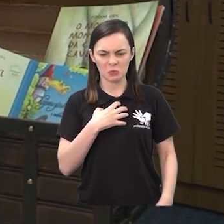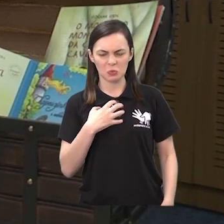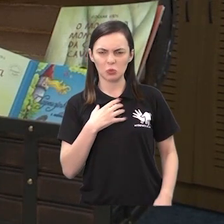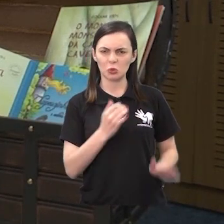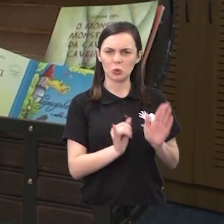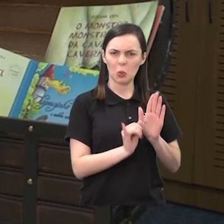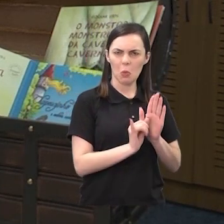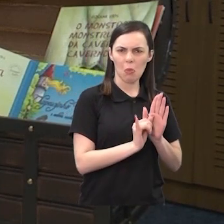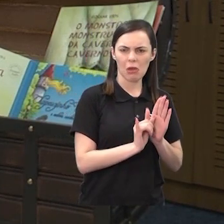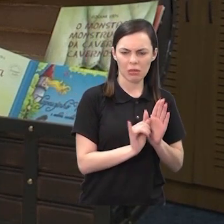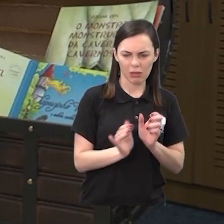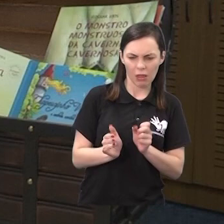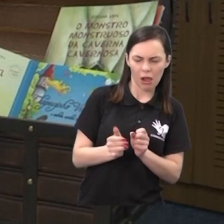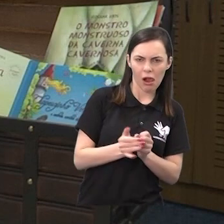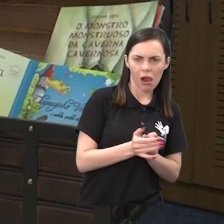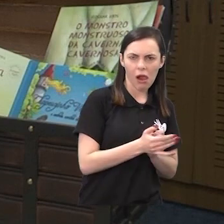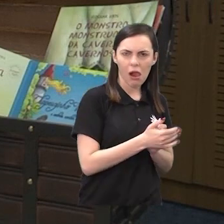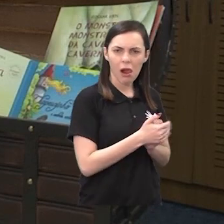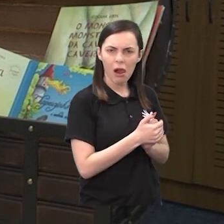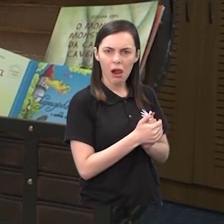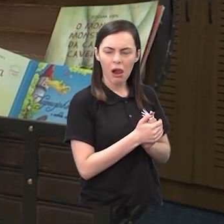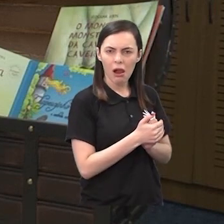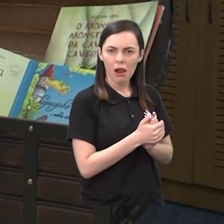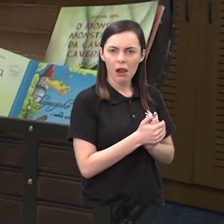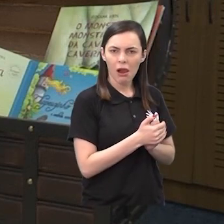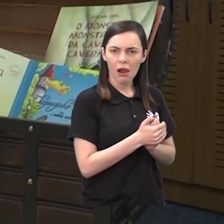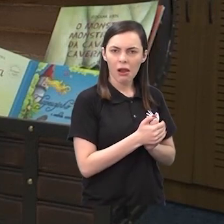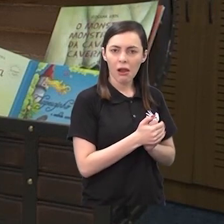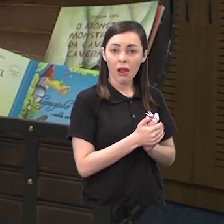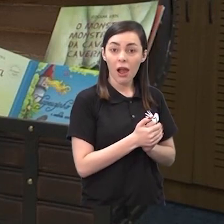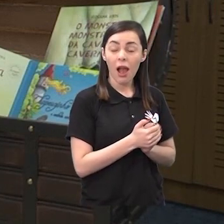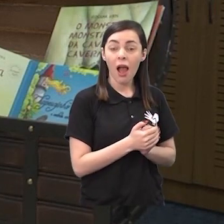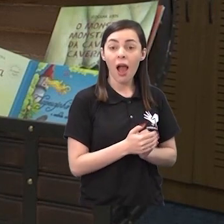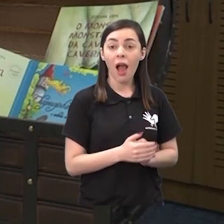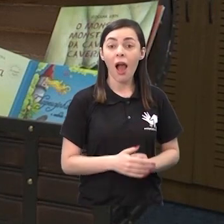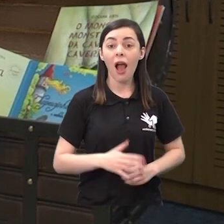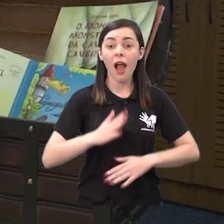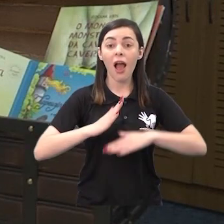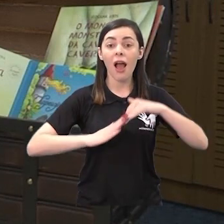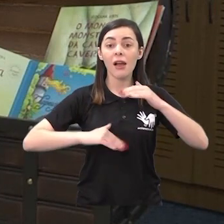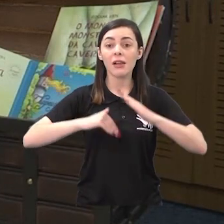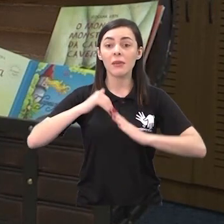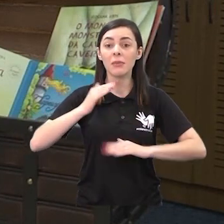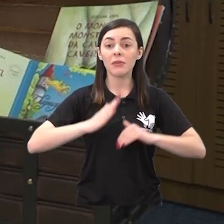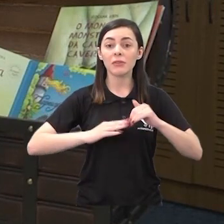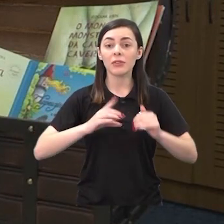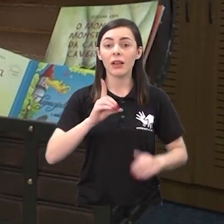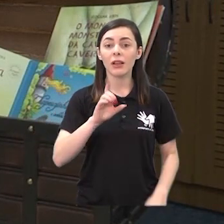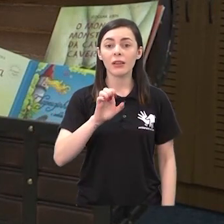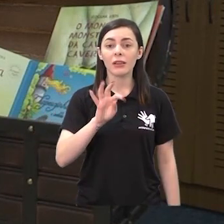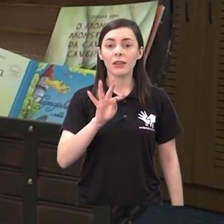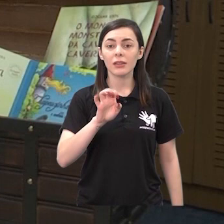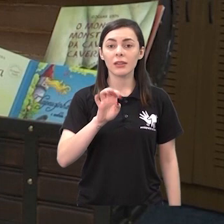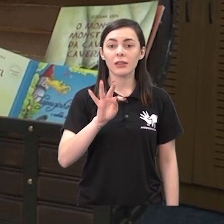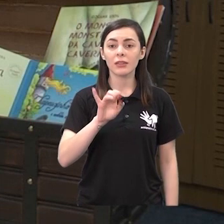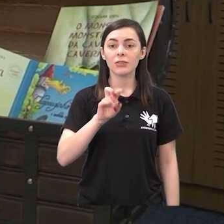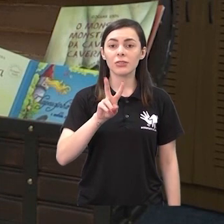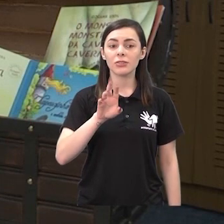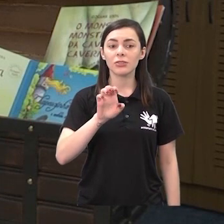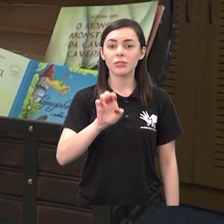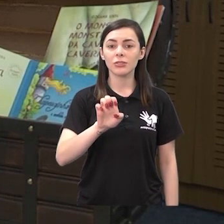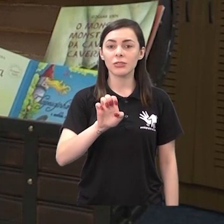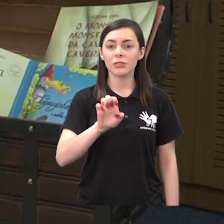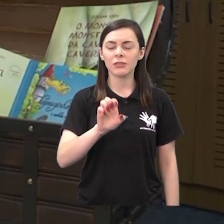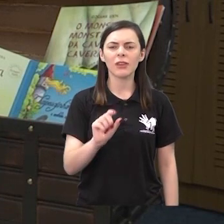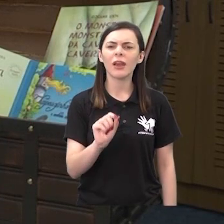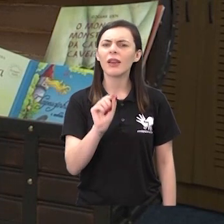todo um jeito, uma identidade que tenta camuflar ali. Ele é um detetive muito bem, gente. E quem